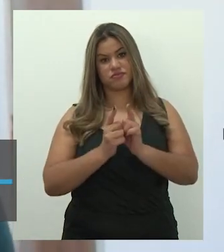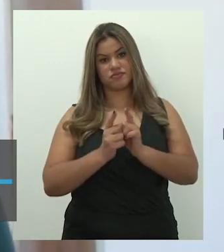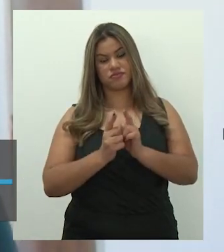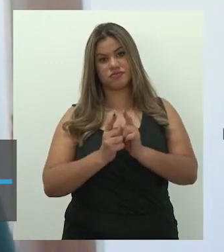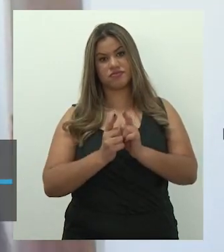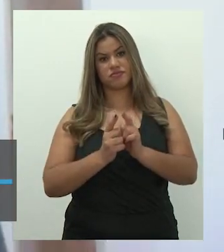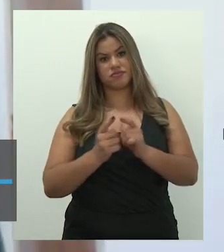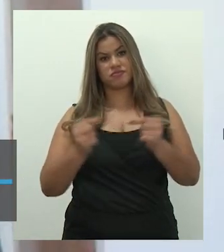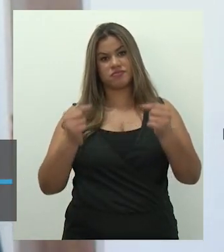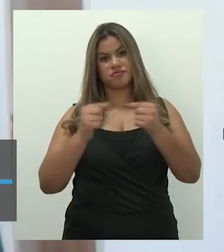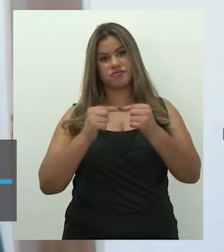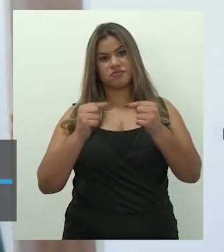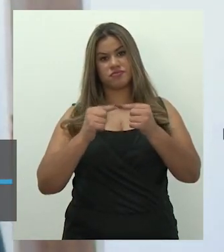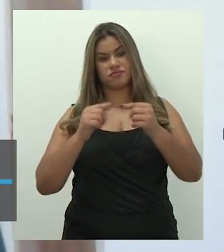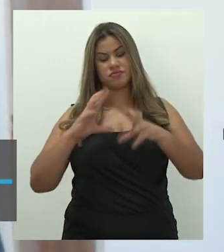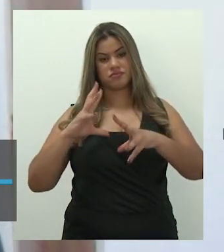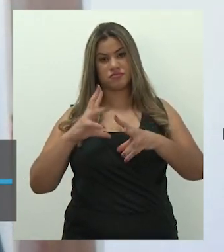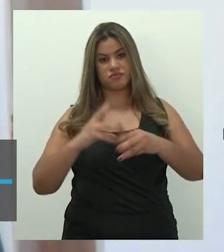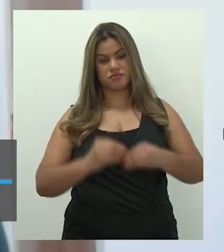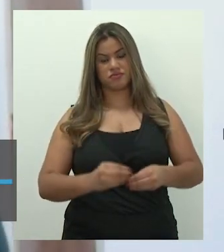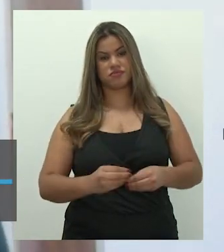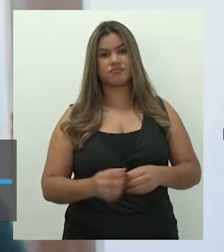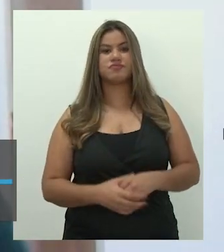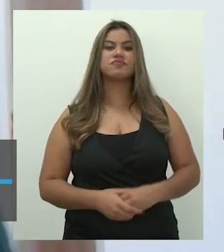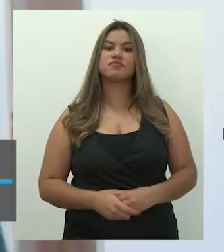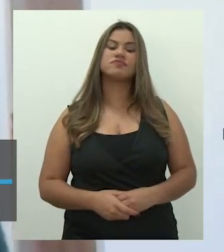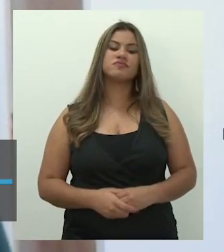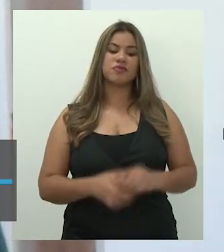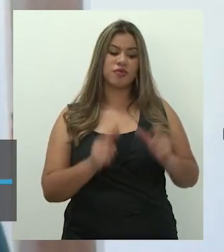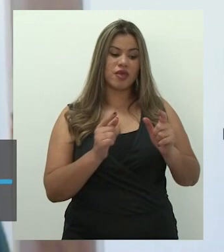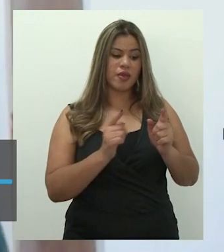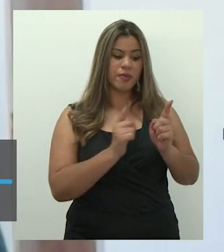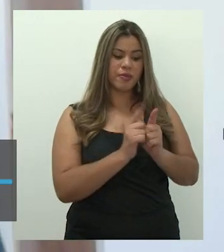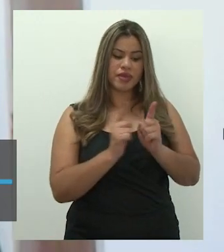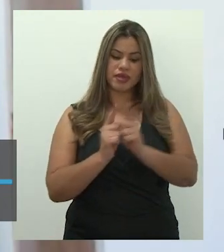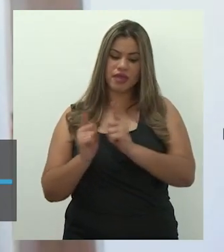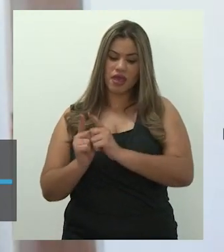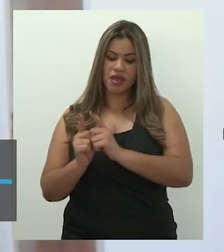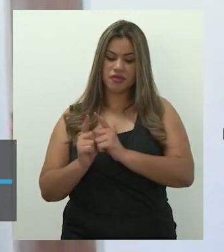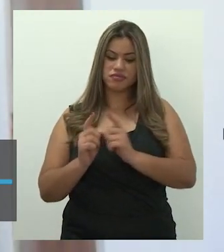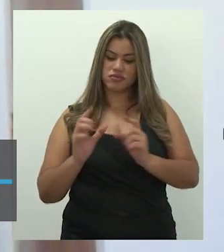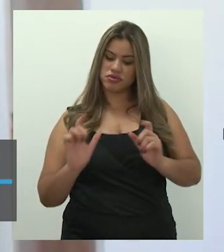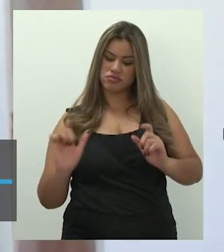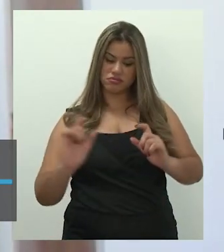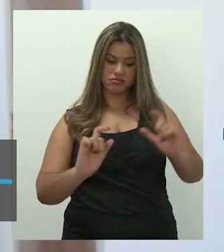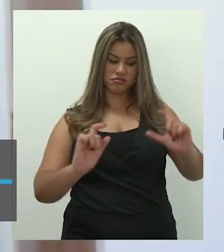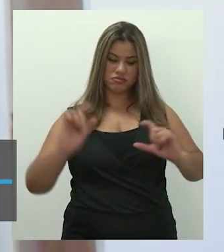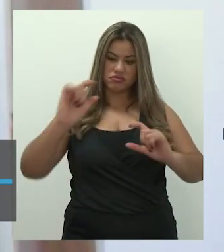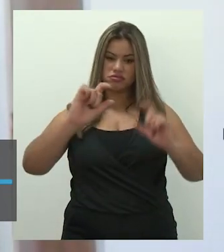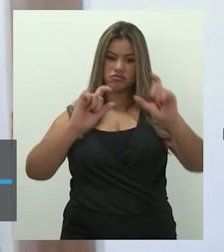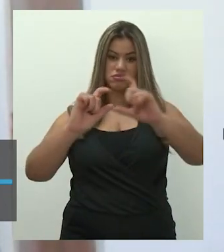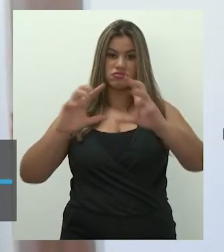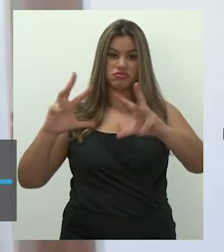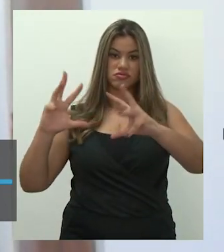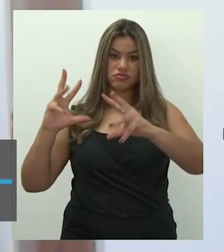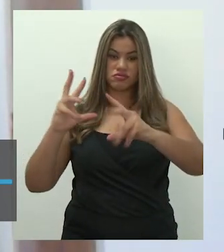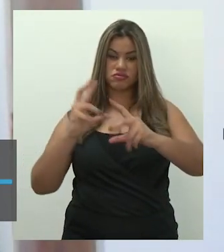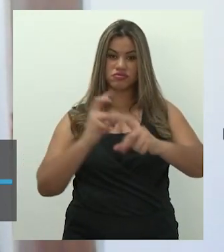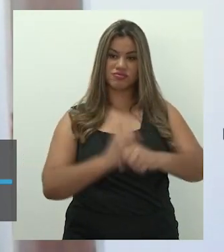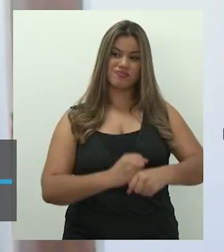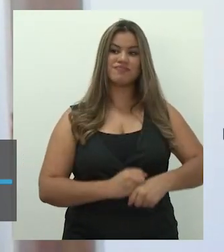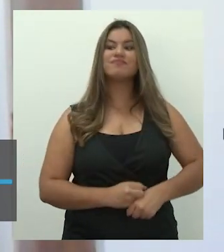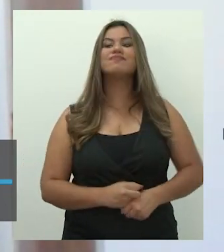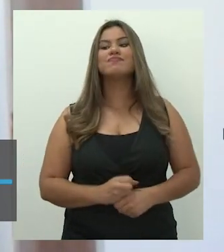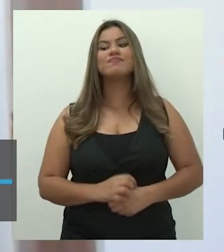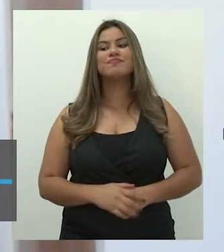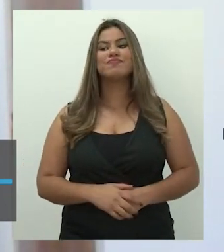se juntarem, formam o todo. E essa característica é uma característica dos fractais. Vamos lá, Renan, é com